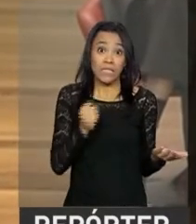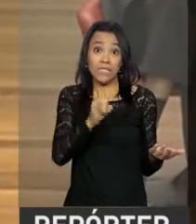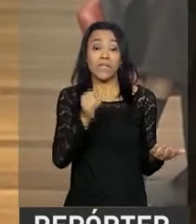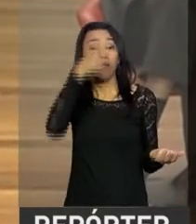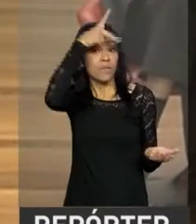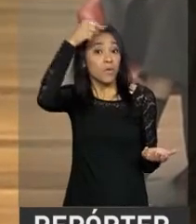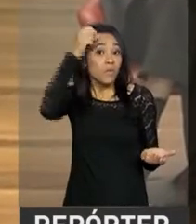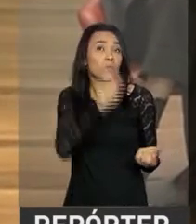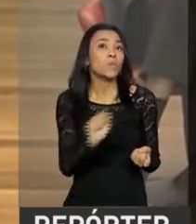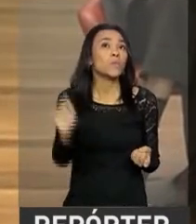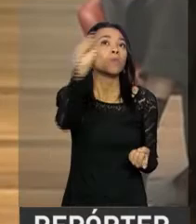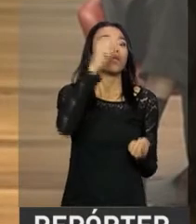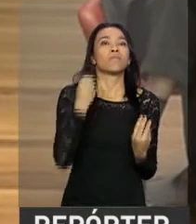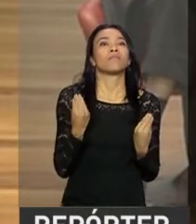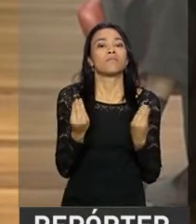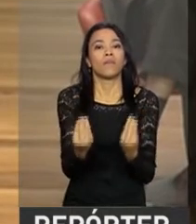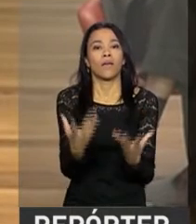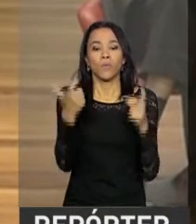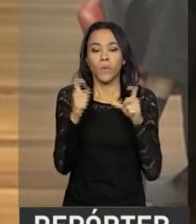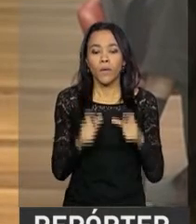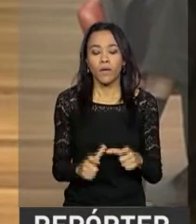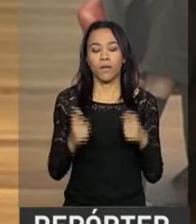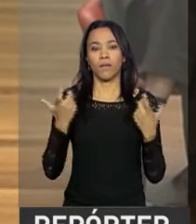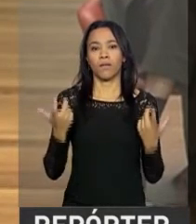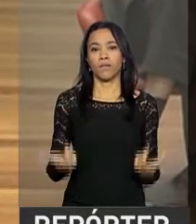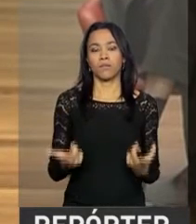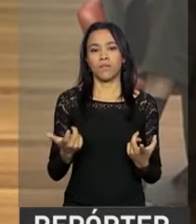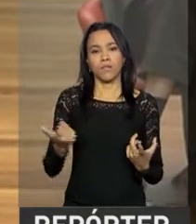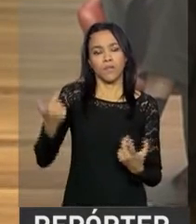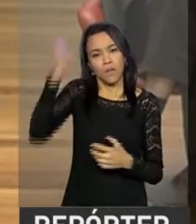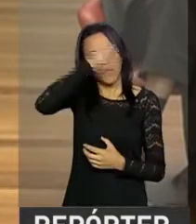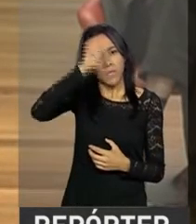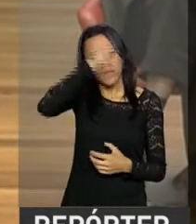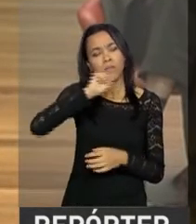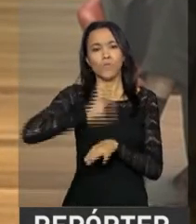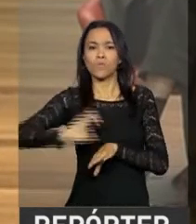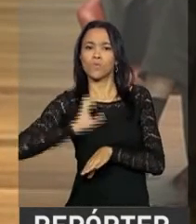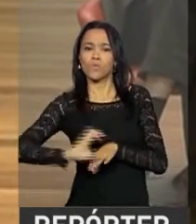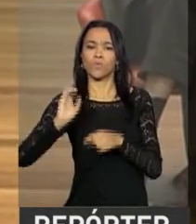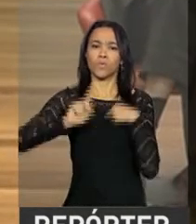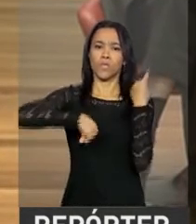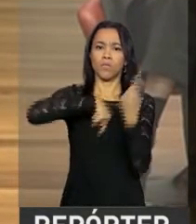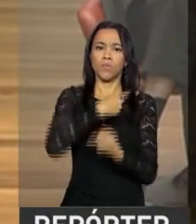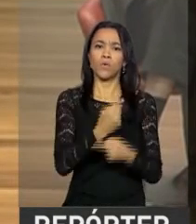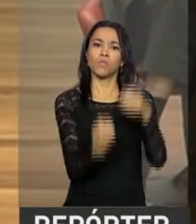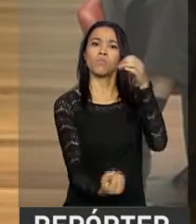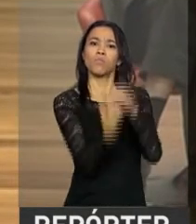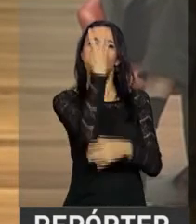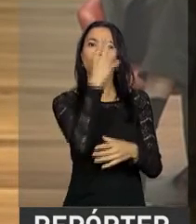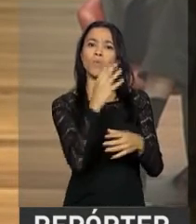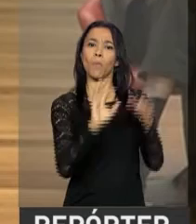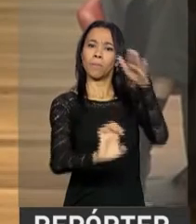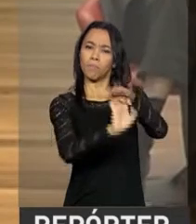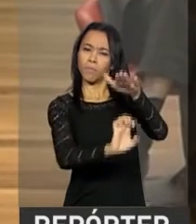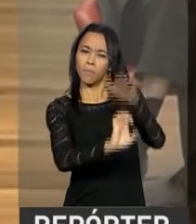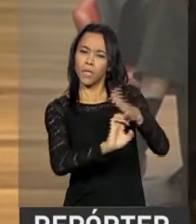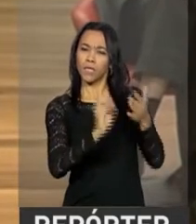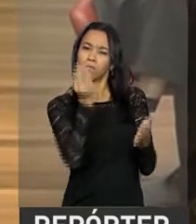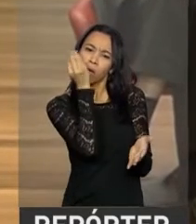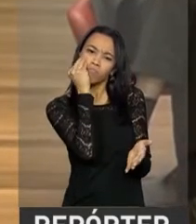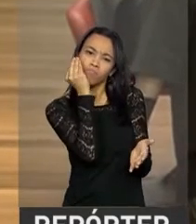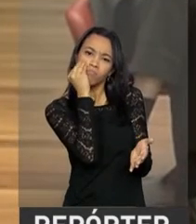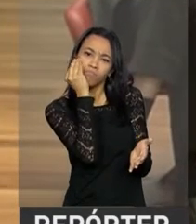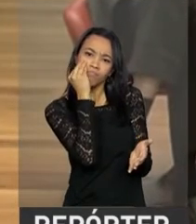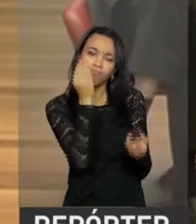um o local não é pra montar ali para fazer os cursos depois para montar as estatais é o lugar para desenvolver sua